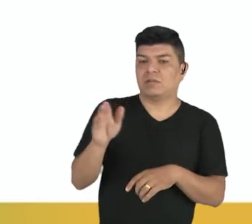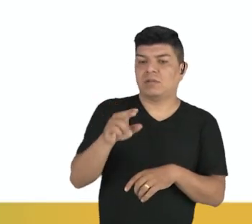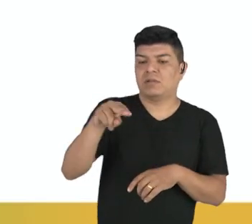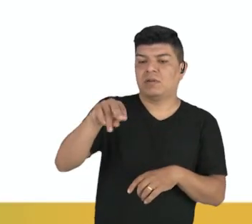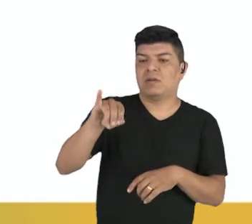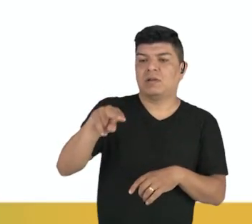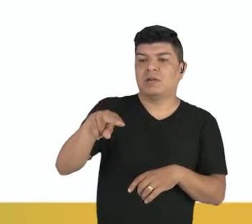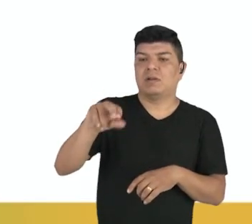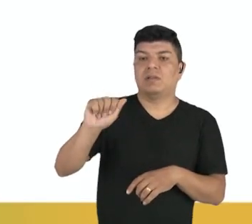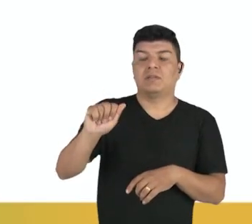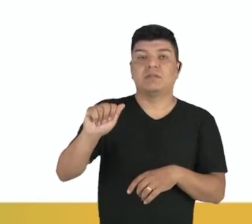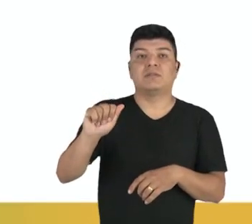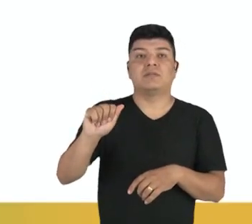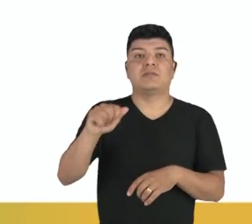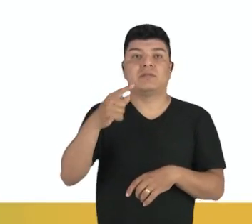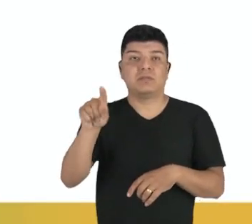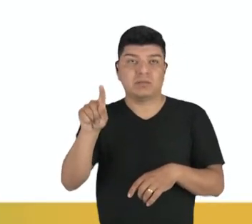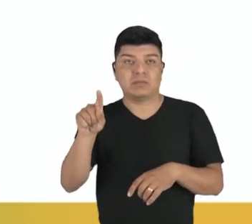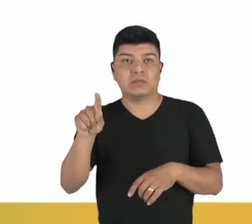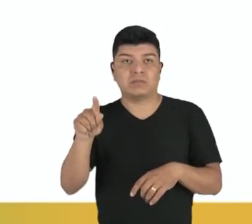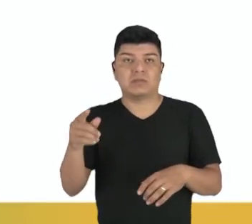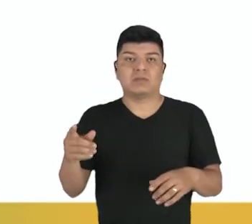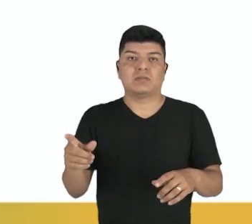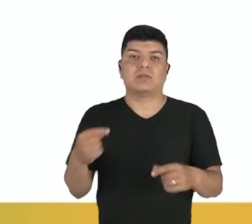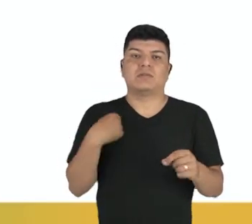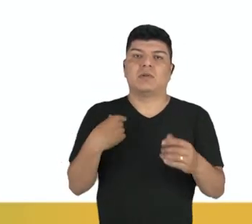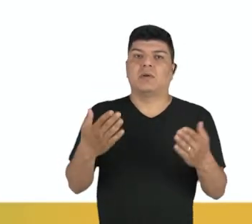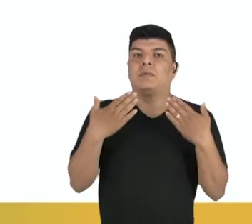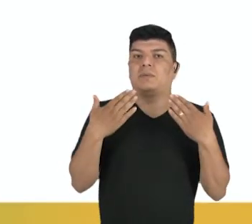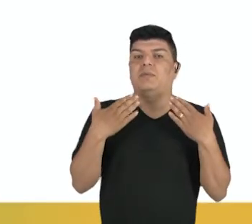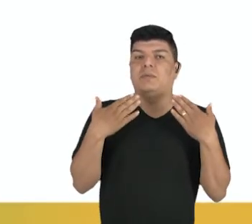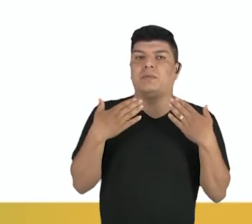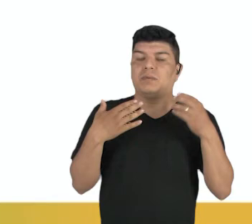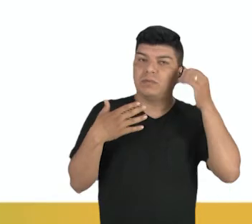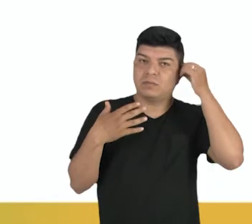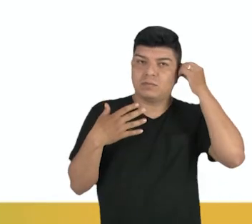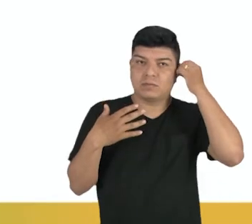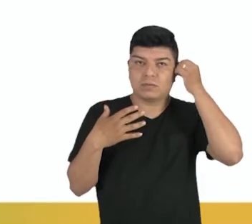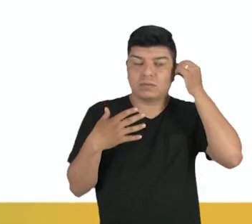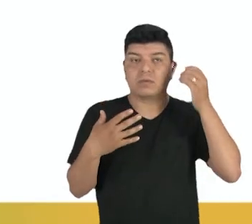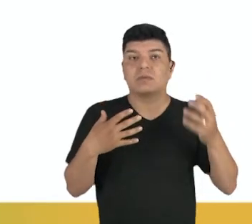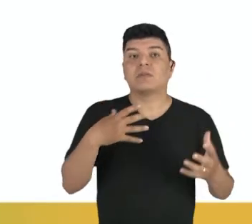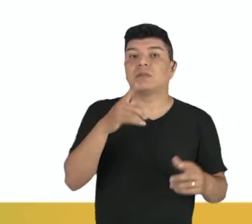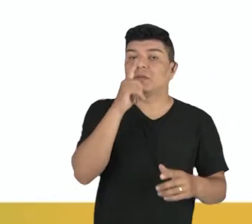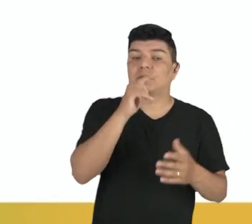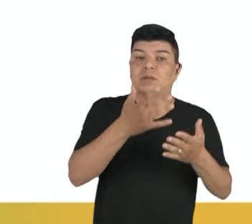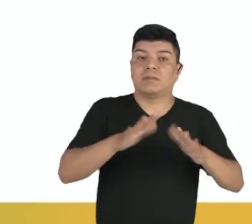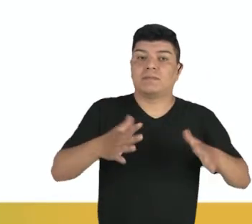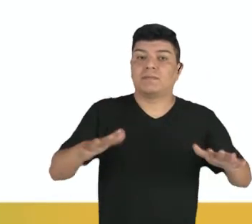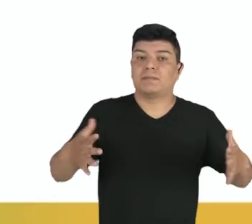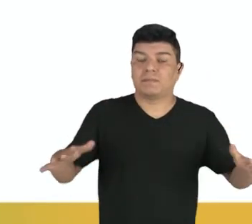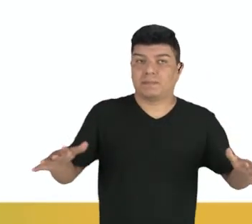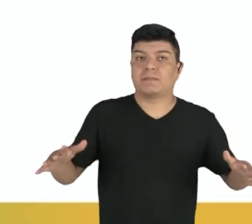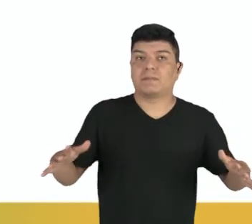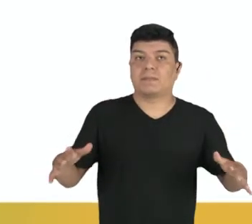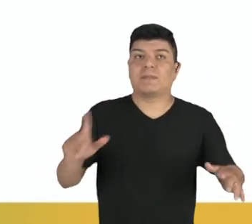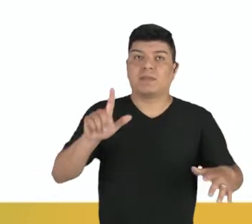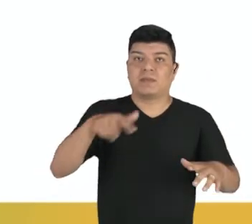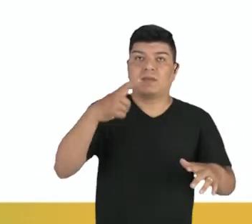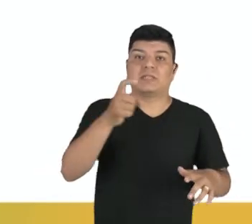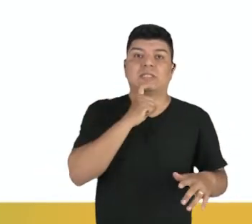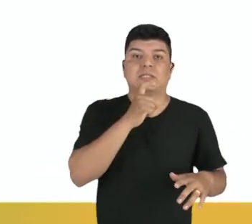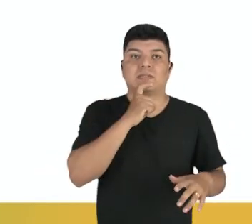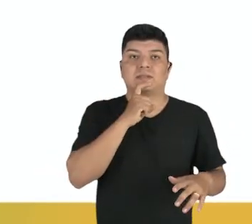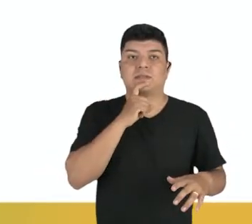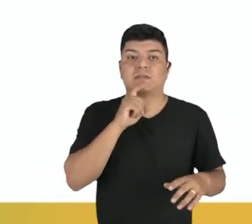O Laninha é o aquecimento anormal das águas do Oceano Pacífico e o El Niño é o resfriamento dessas águas. Então,